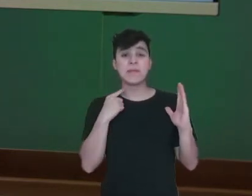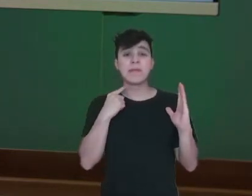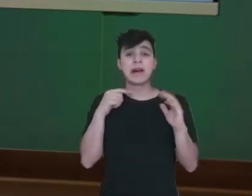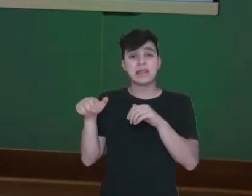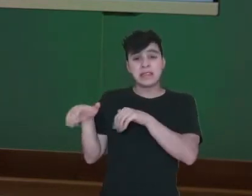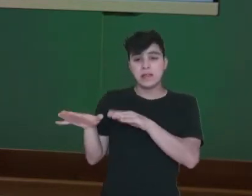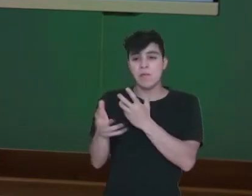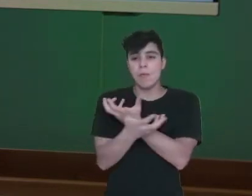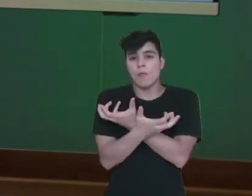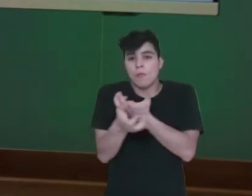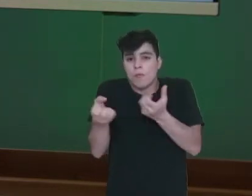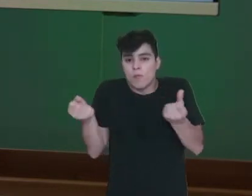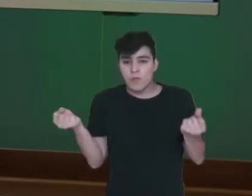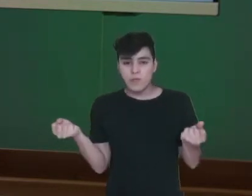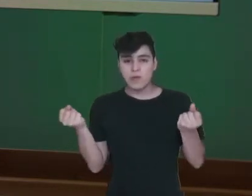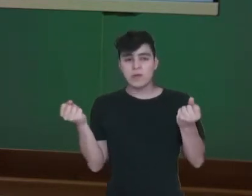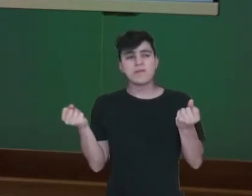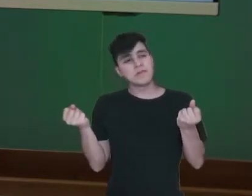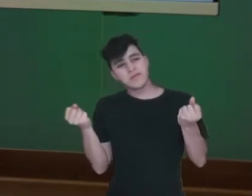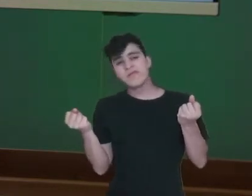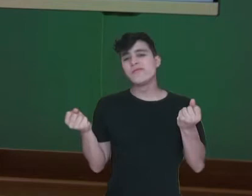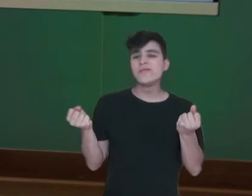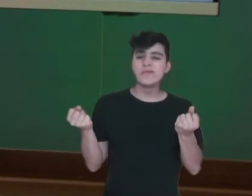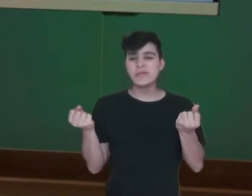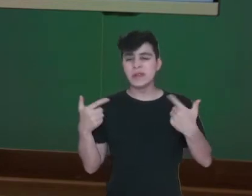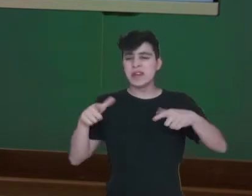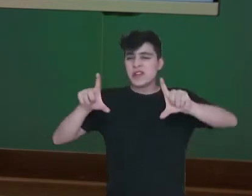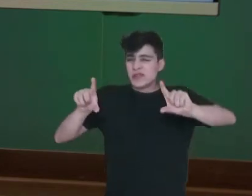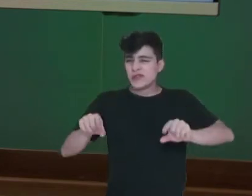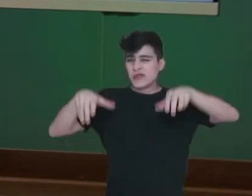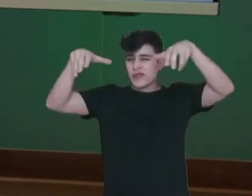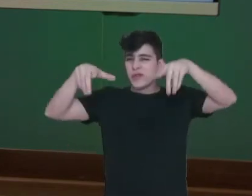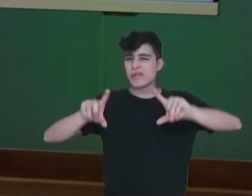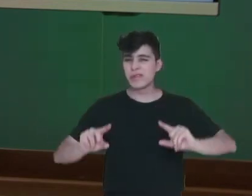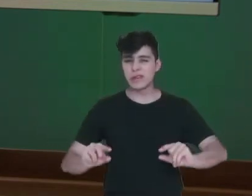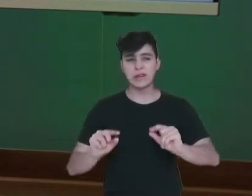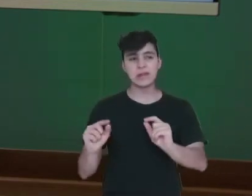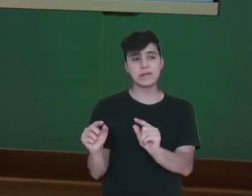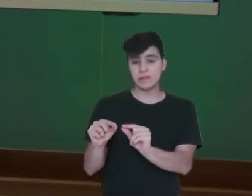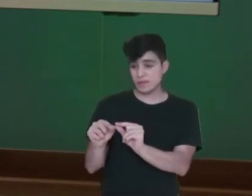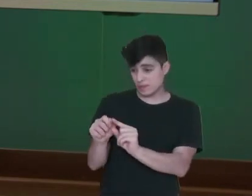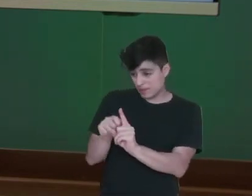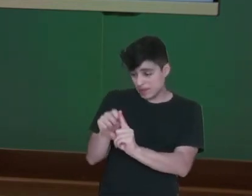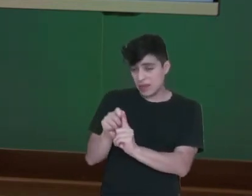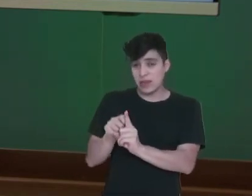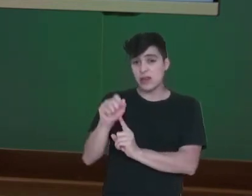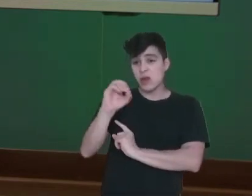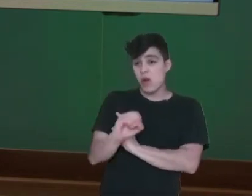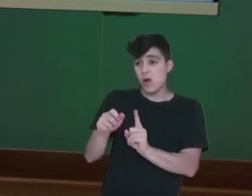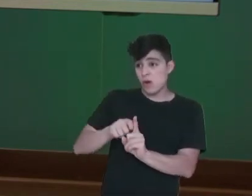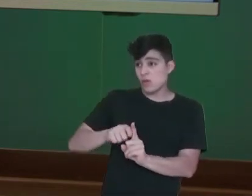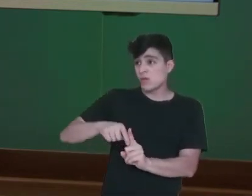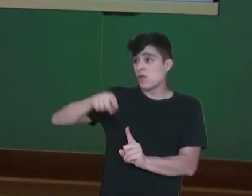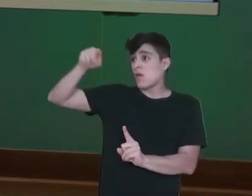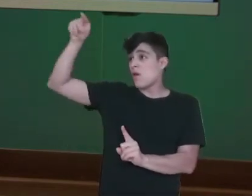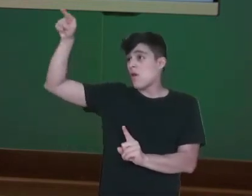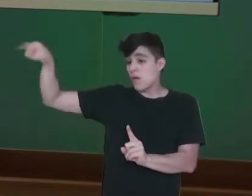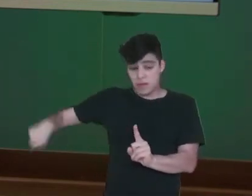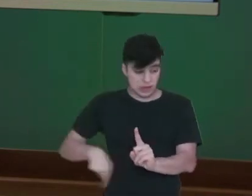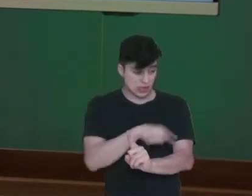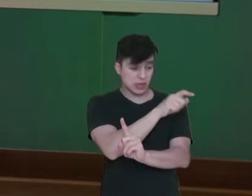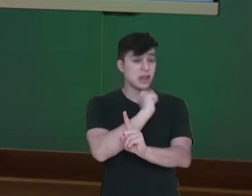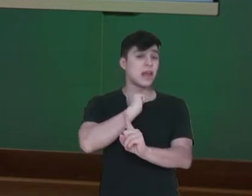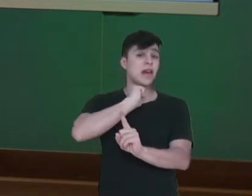período seco, né? Com a quantidade ali reduzida de chuvas. E de outubro até abril, nós vamos ter